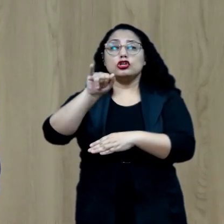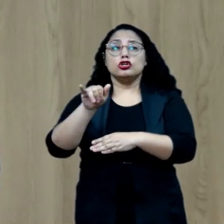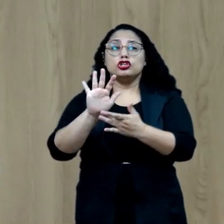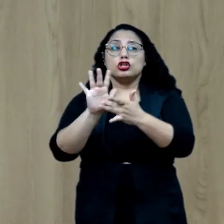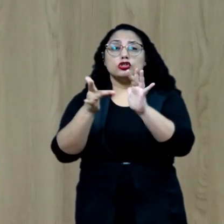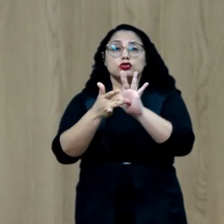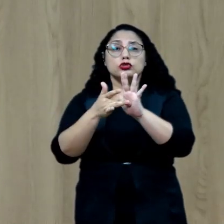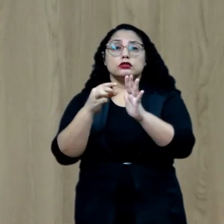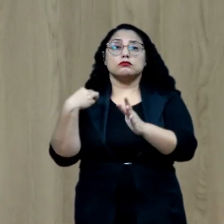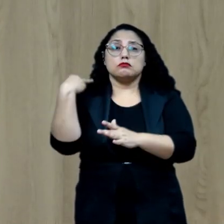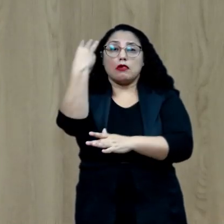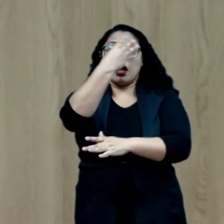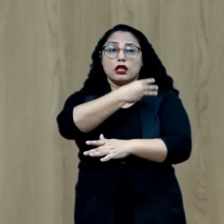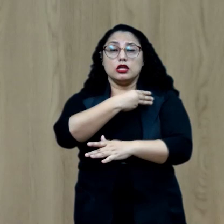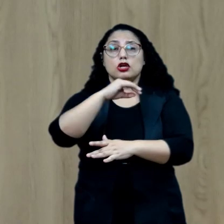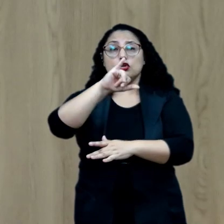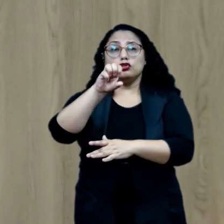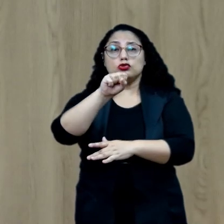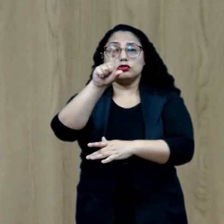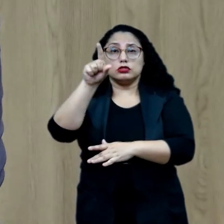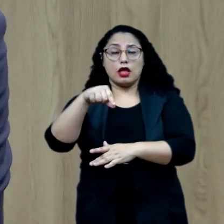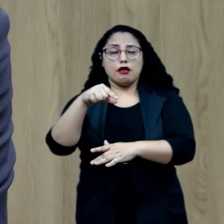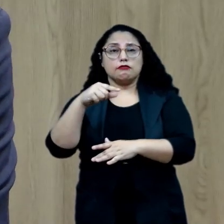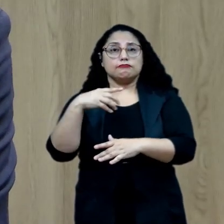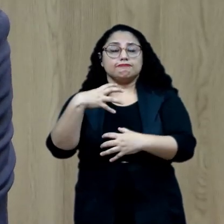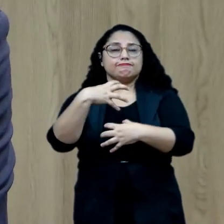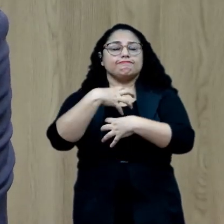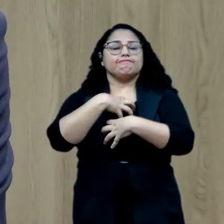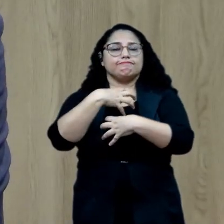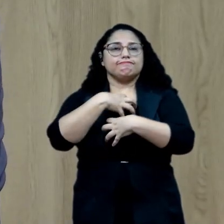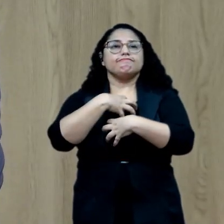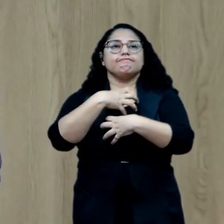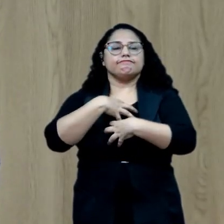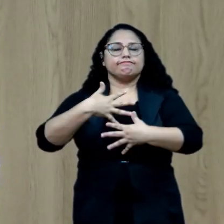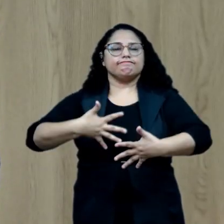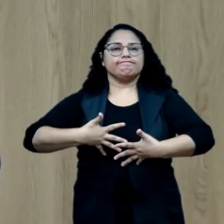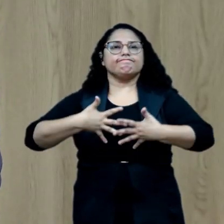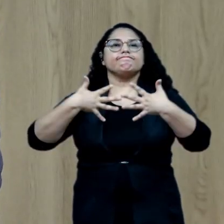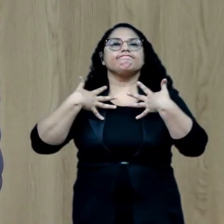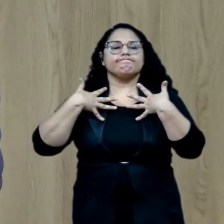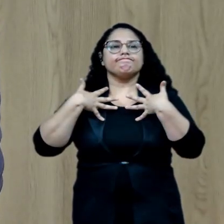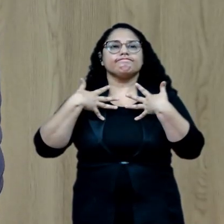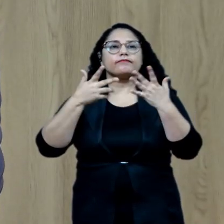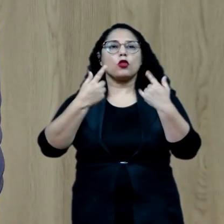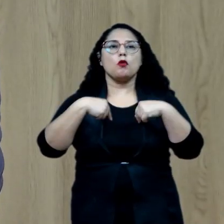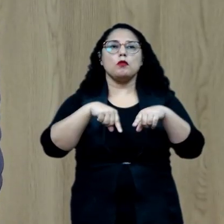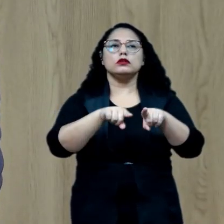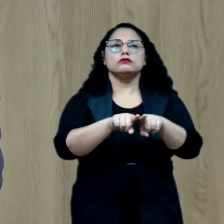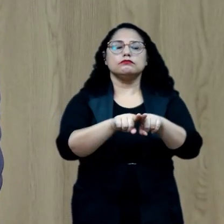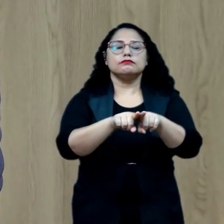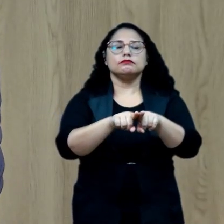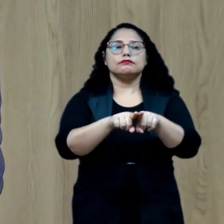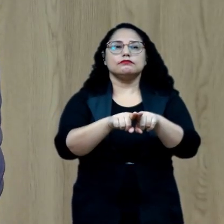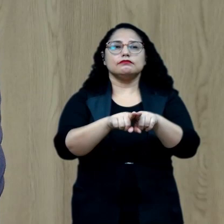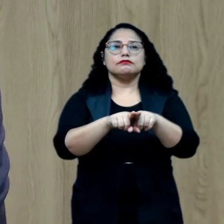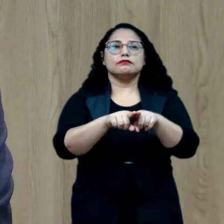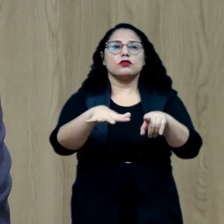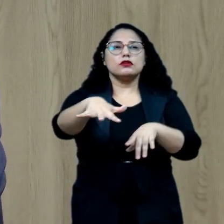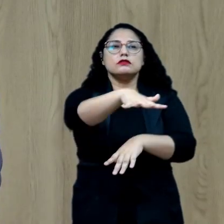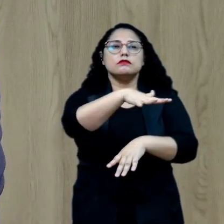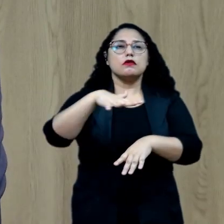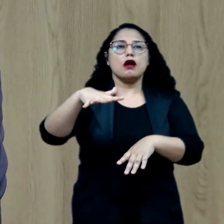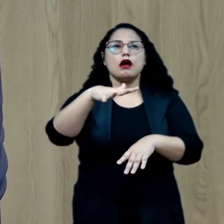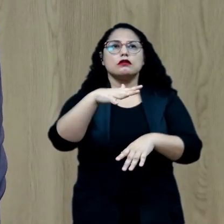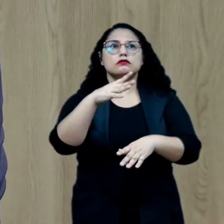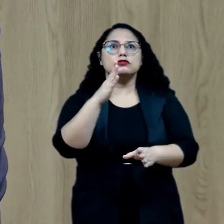e foi, assim, uma realização pessoal e, ao mesmo tempo, um espaço de